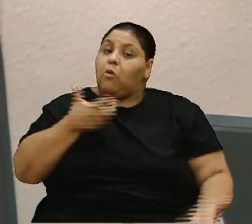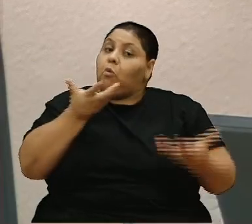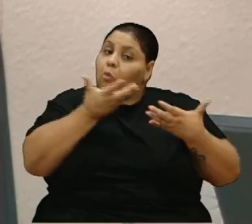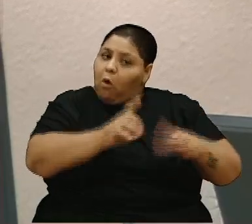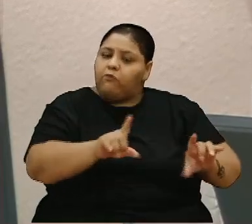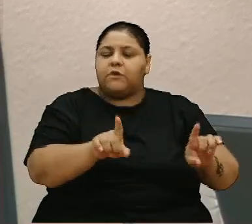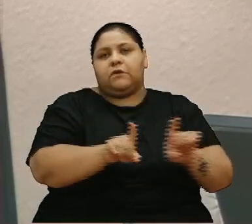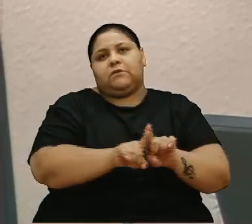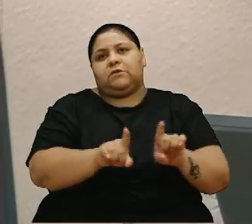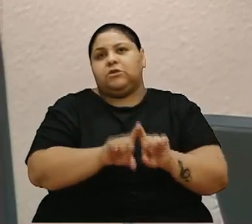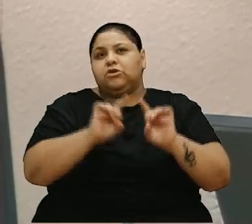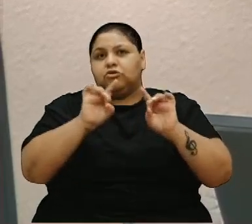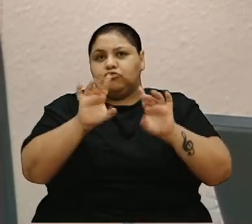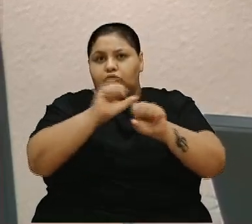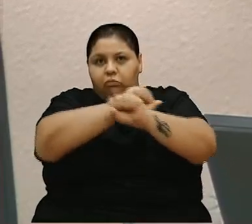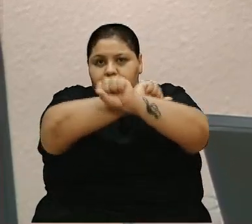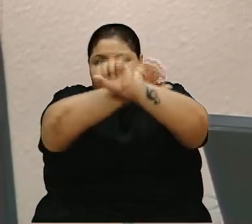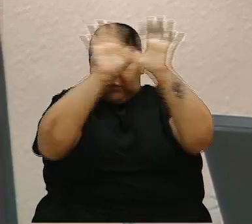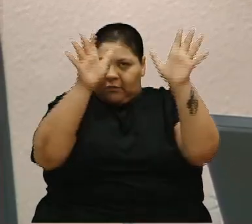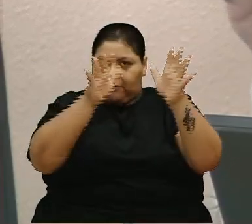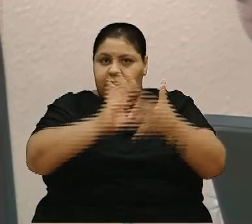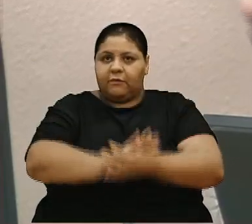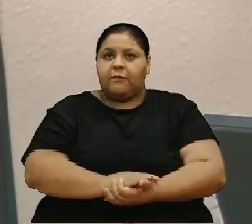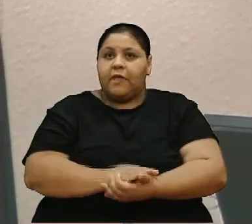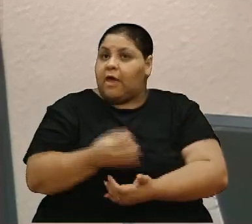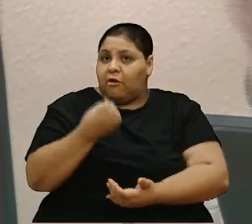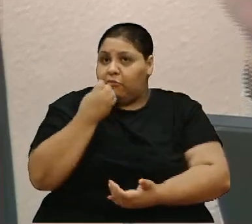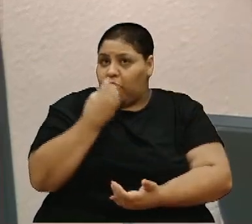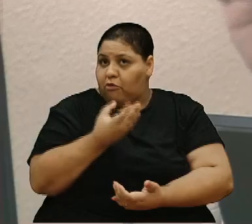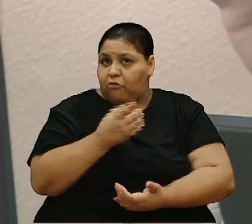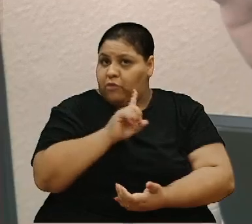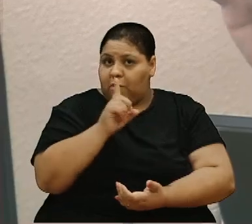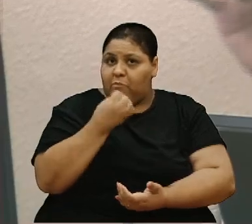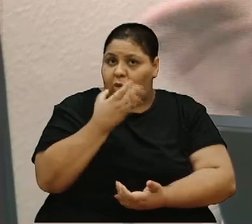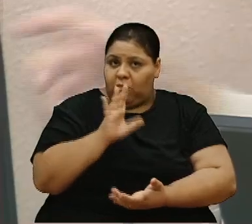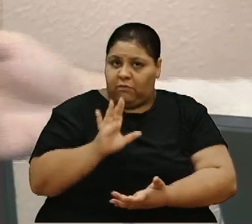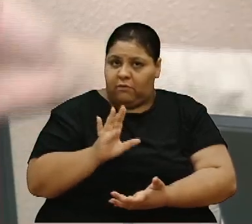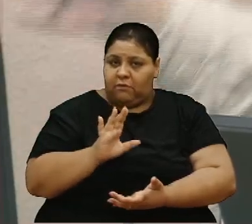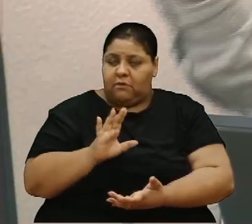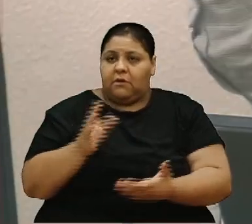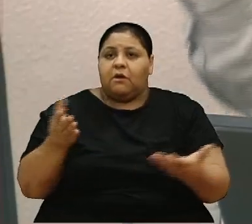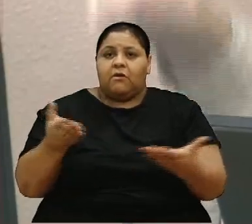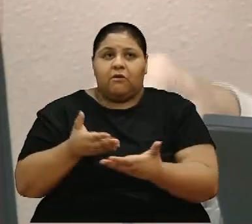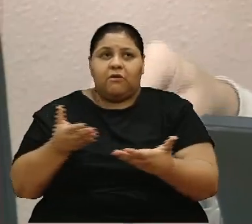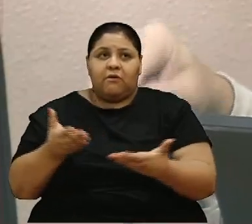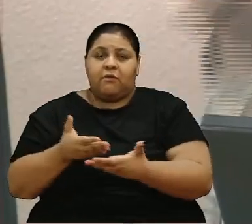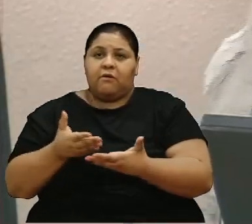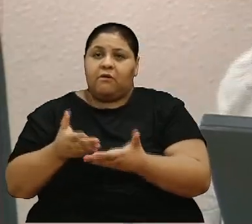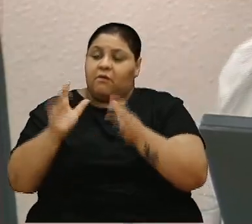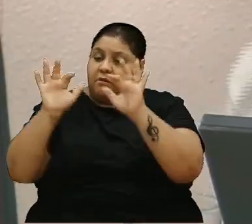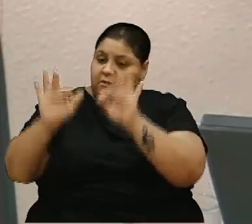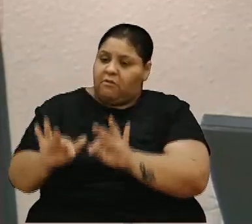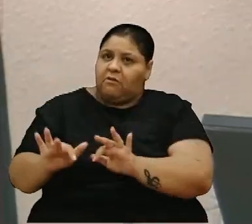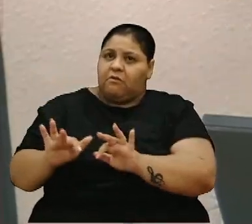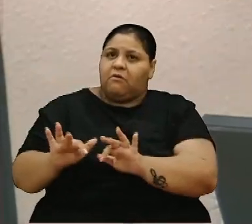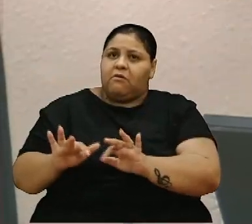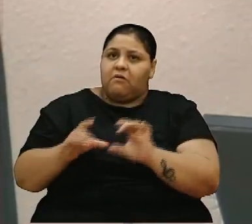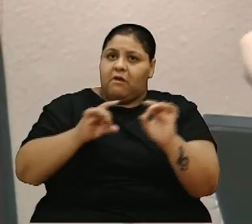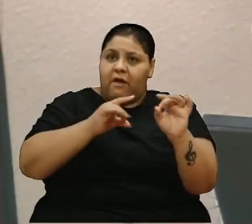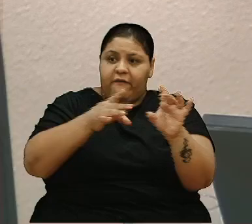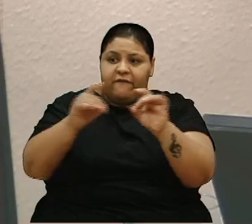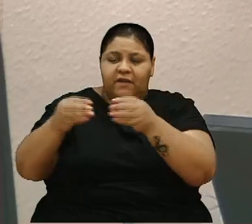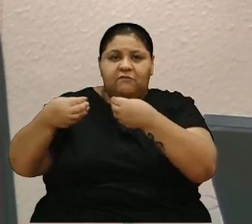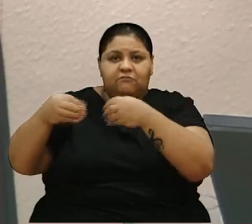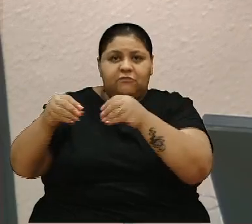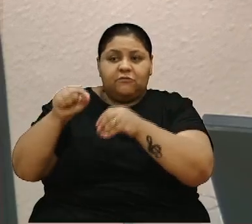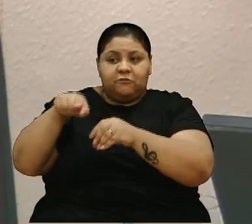ainda. Então, só para deixar essas duas situações claras, é bom? Não é bom. Agora, é para combater a venda das folhas de pagamento.